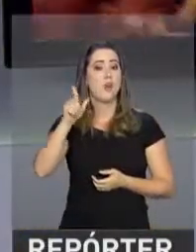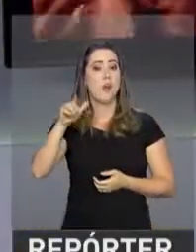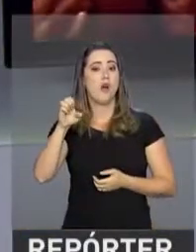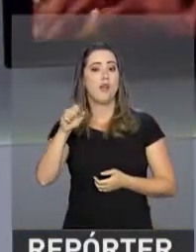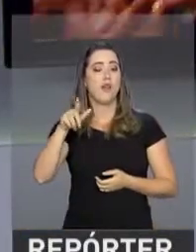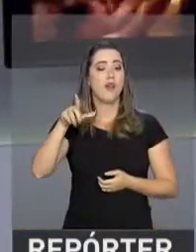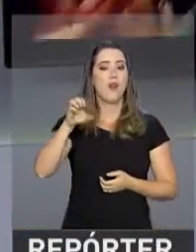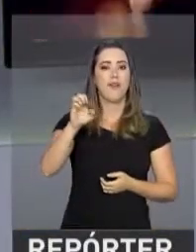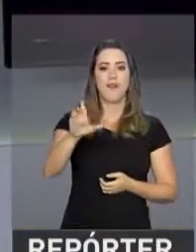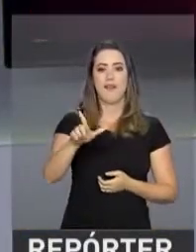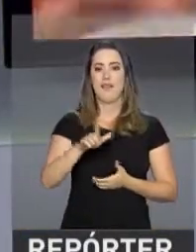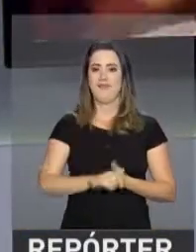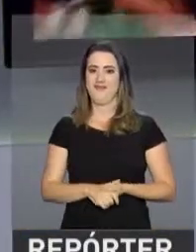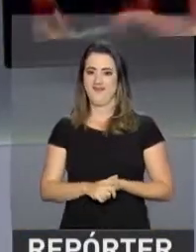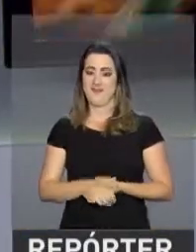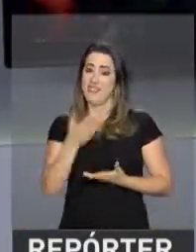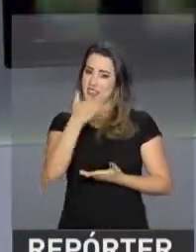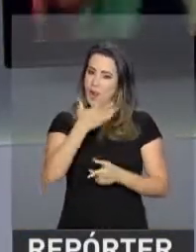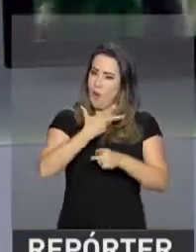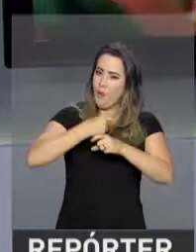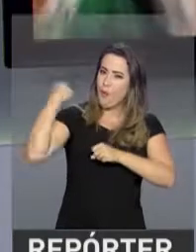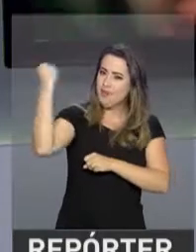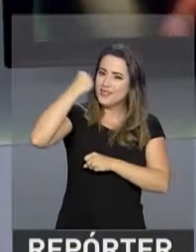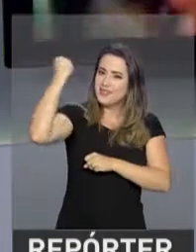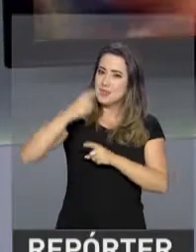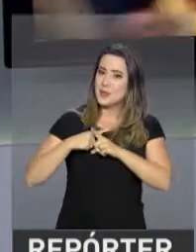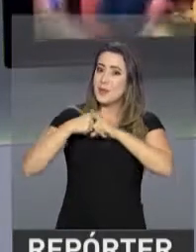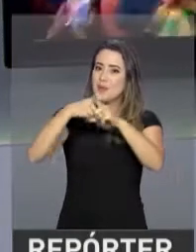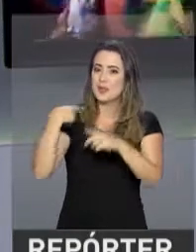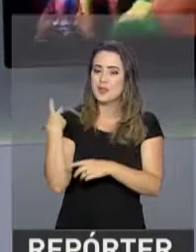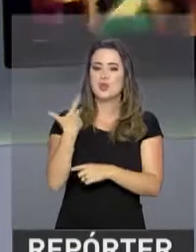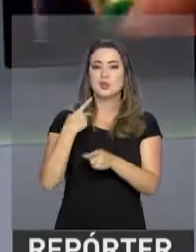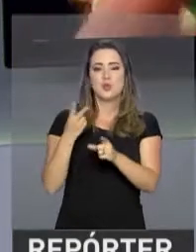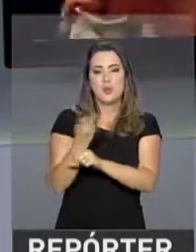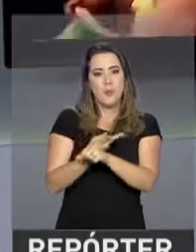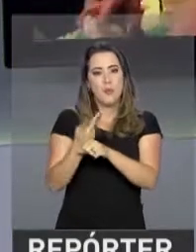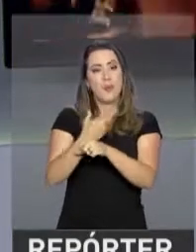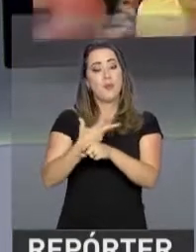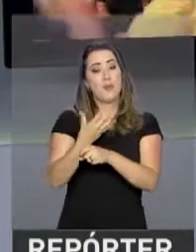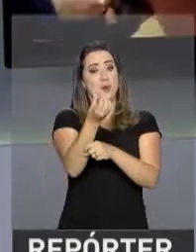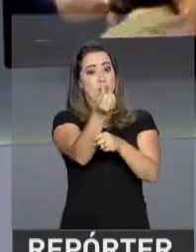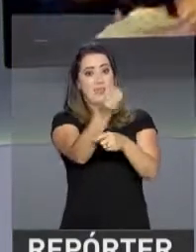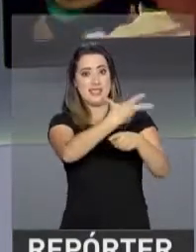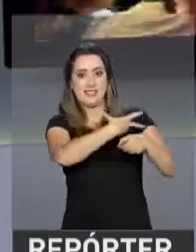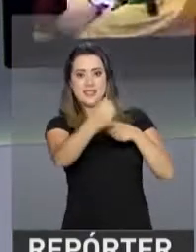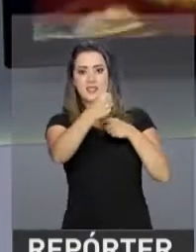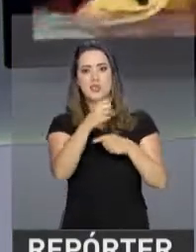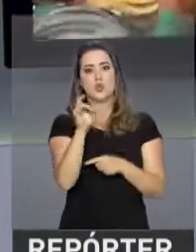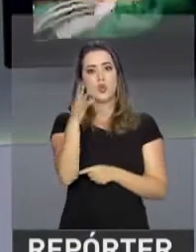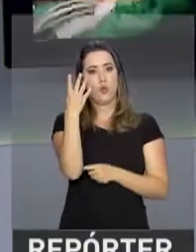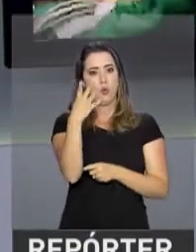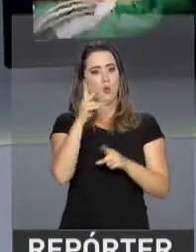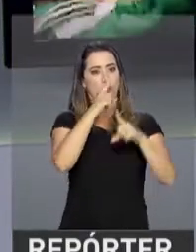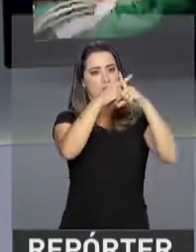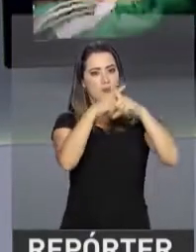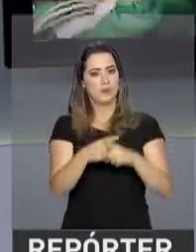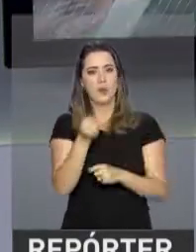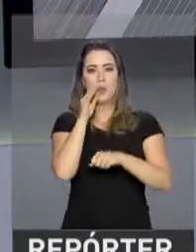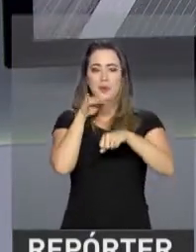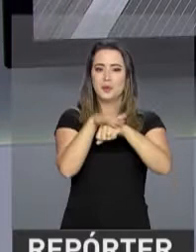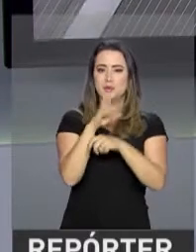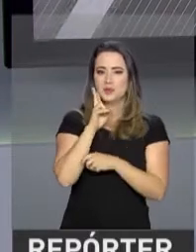caneco e com essa torcida positiva a gente segue rumo ao hexa faltam só mais quatro jogos uma boa noite pra você